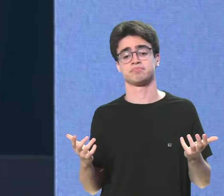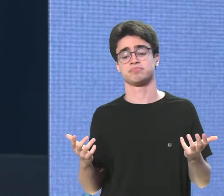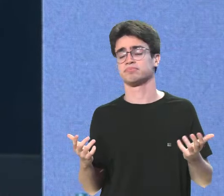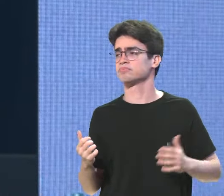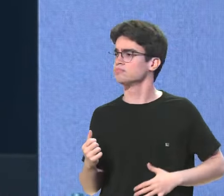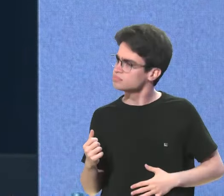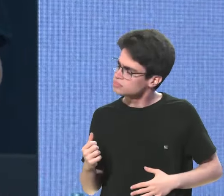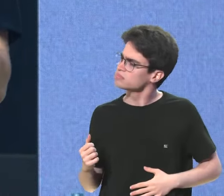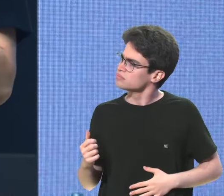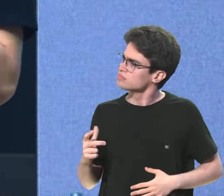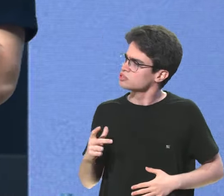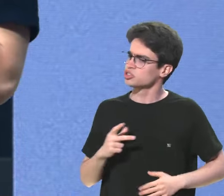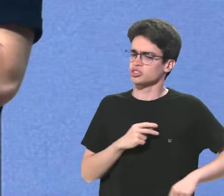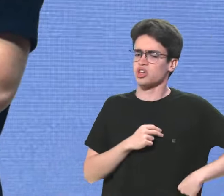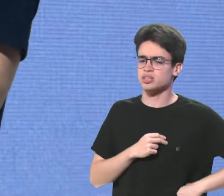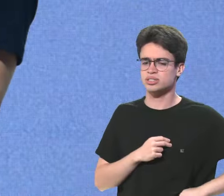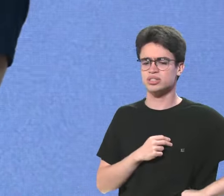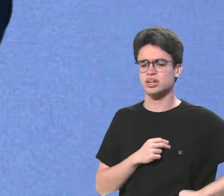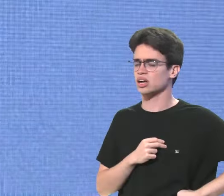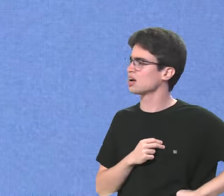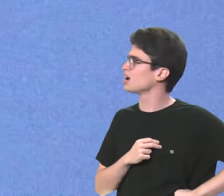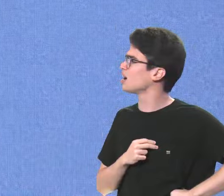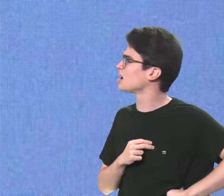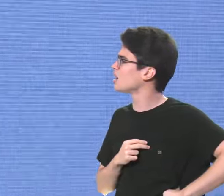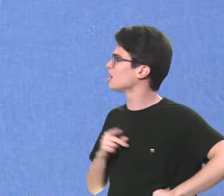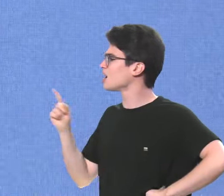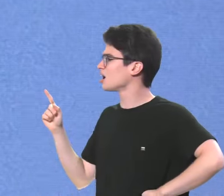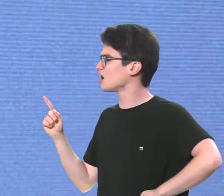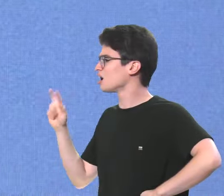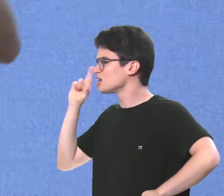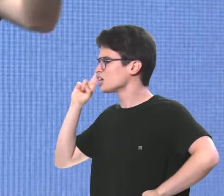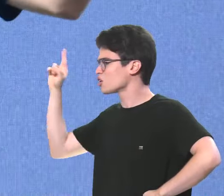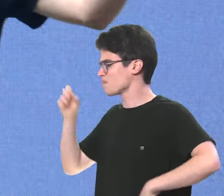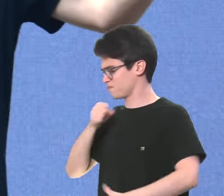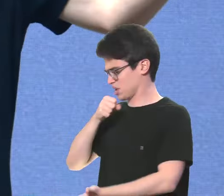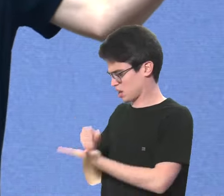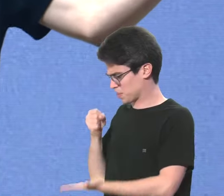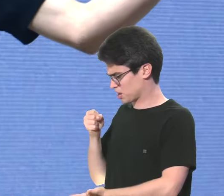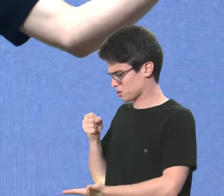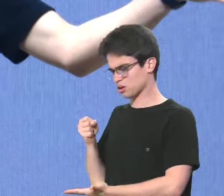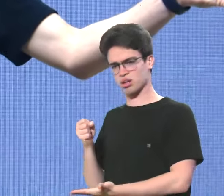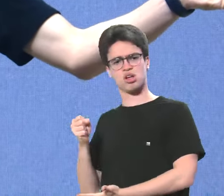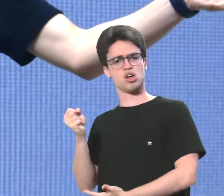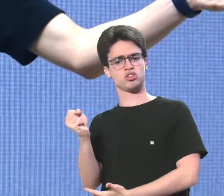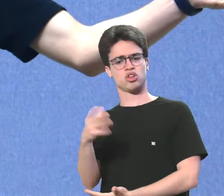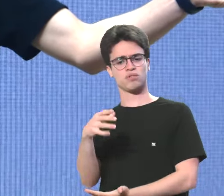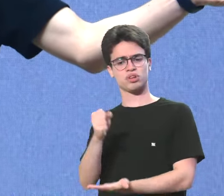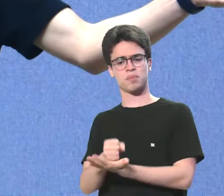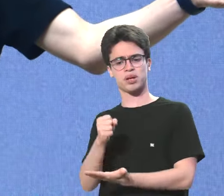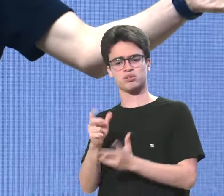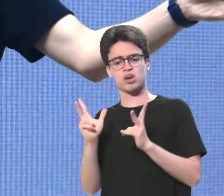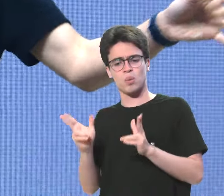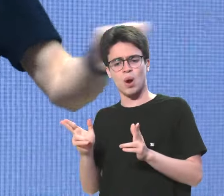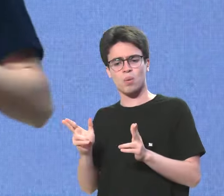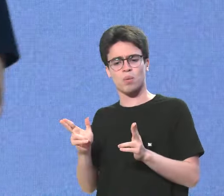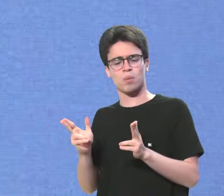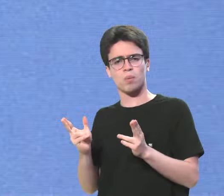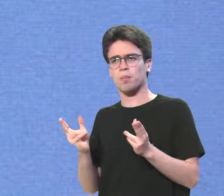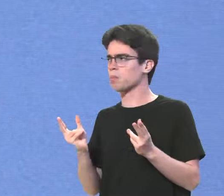entendeu Caramba o o senhor Javé do antigo testamento é o mesmo Senhor Jesus do novo testamento